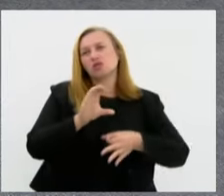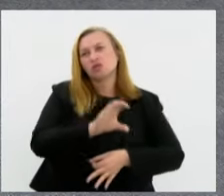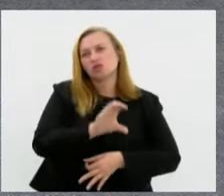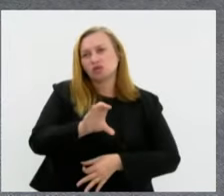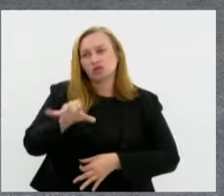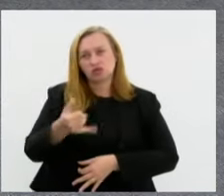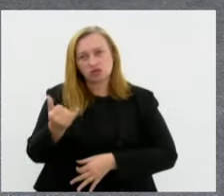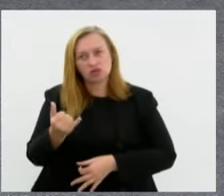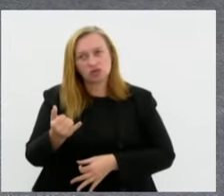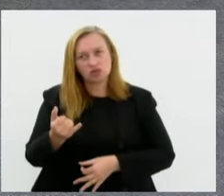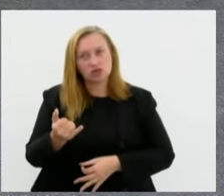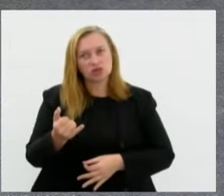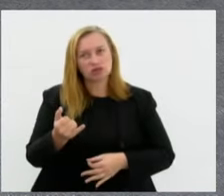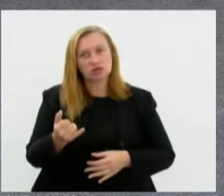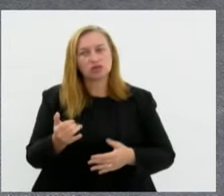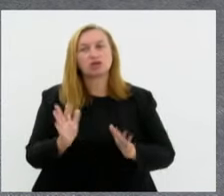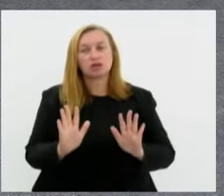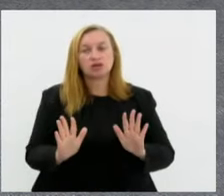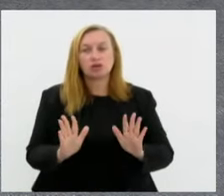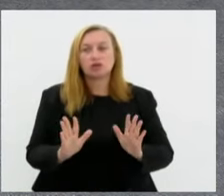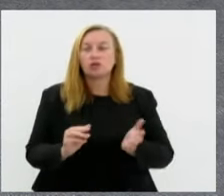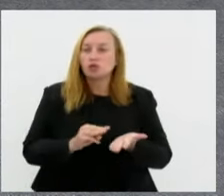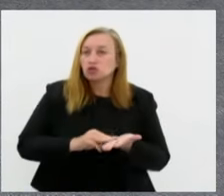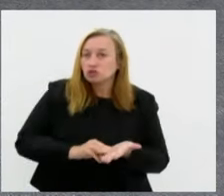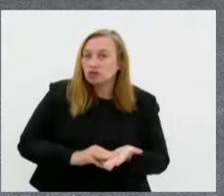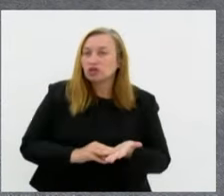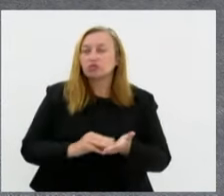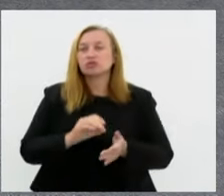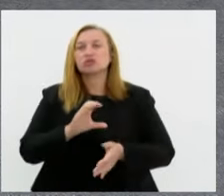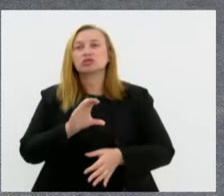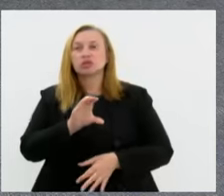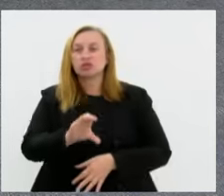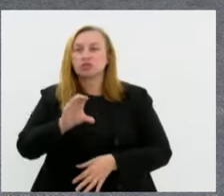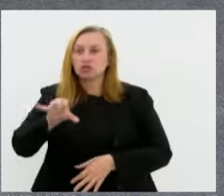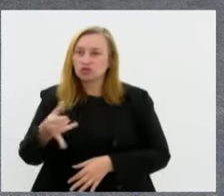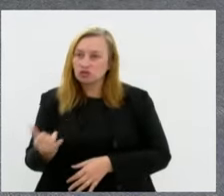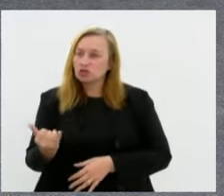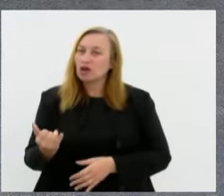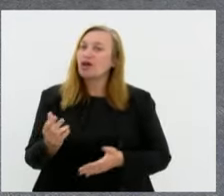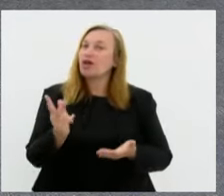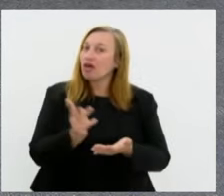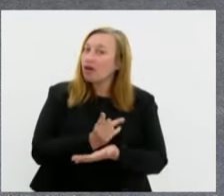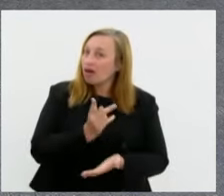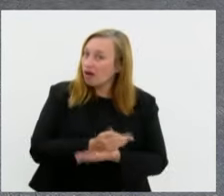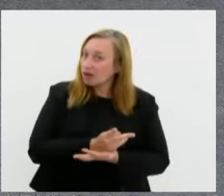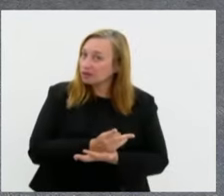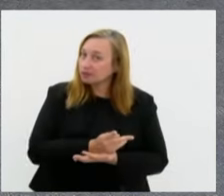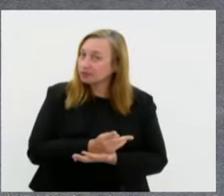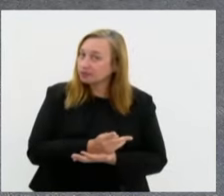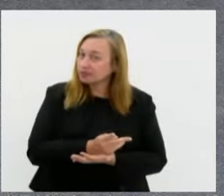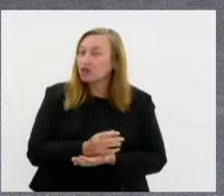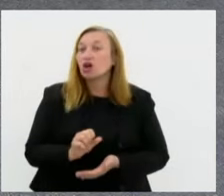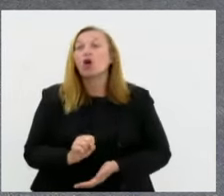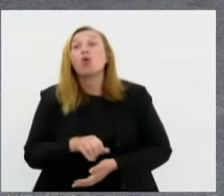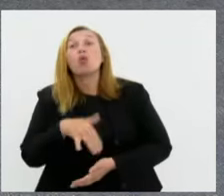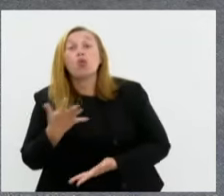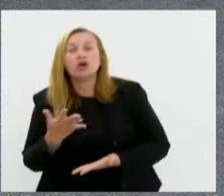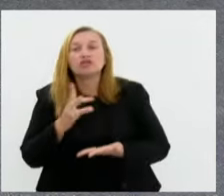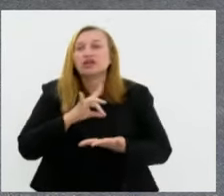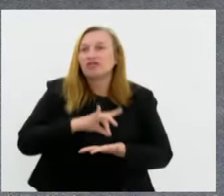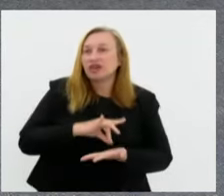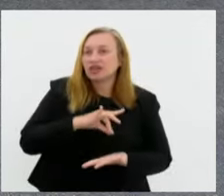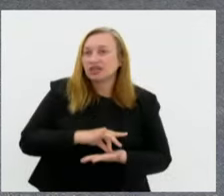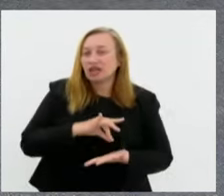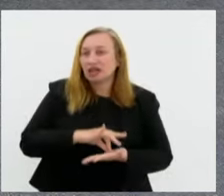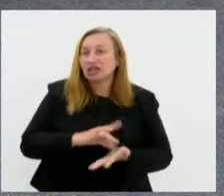é emparedar os membros desta comissão de forma até injusta, quando, na verdade, isso cabe